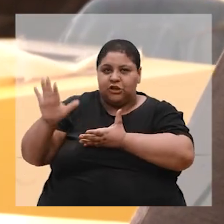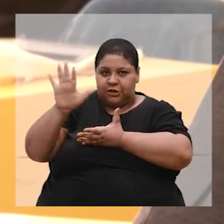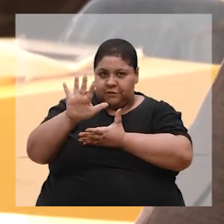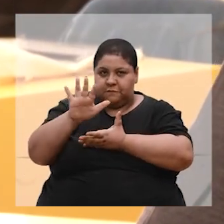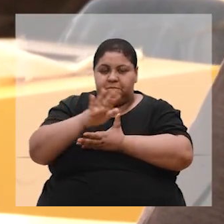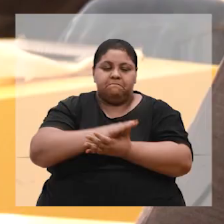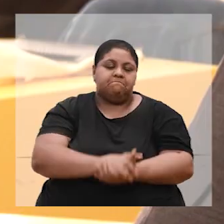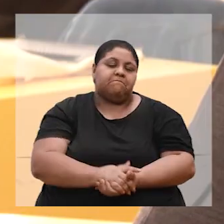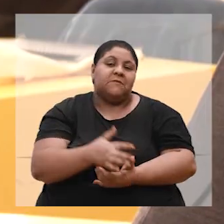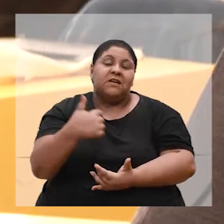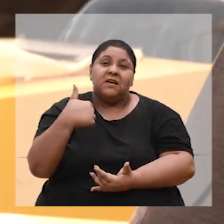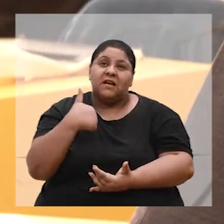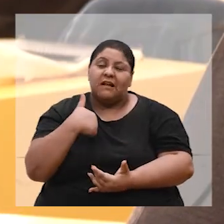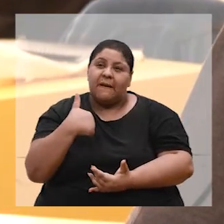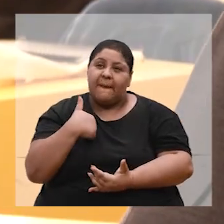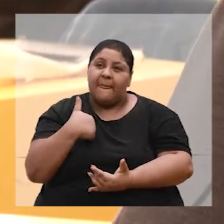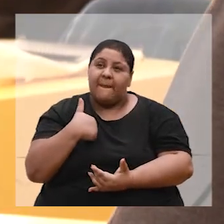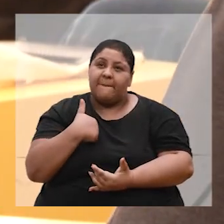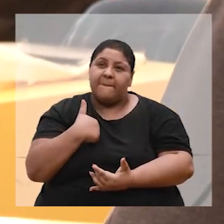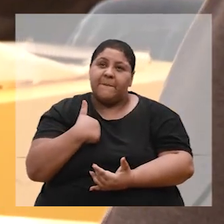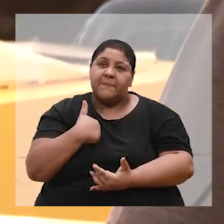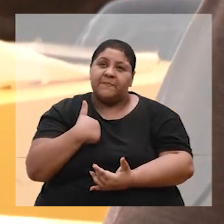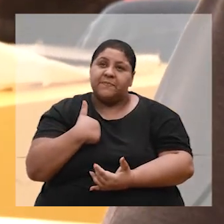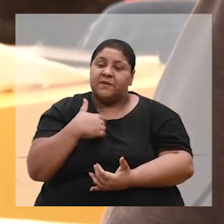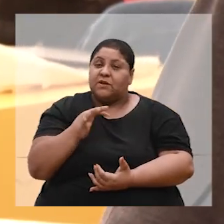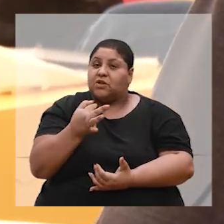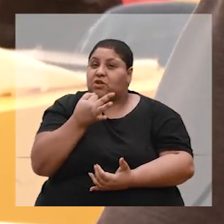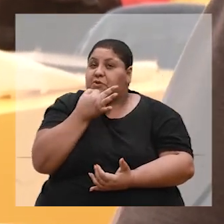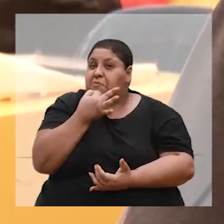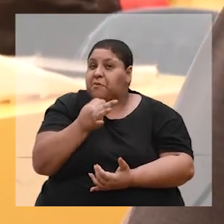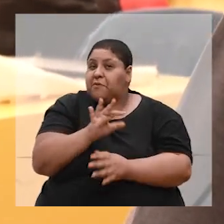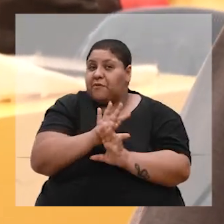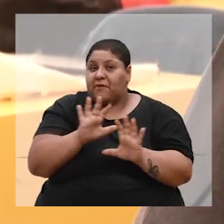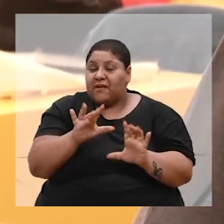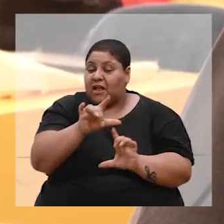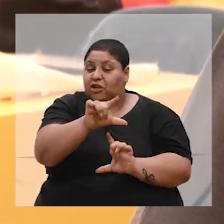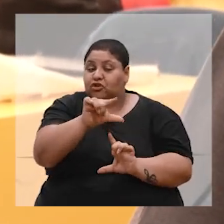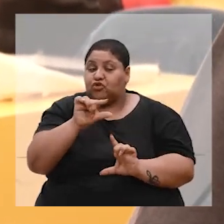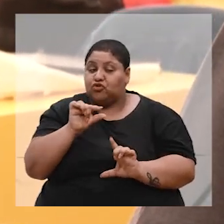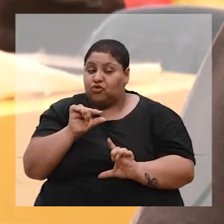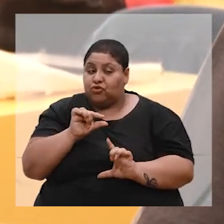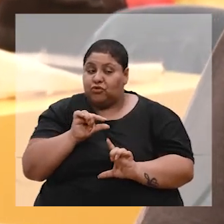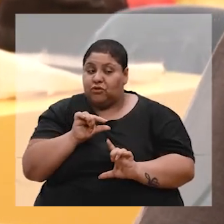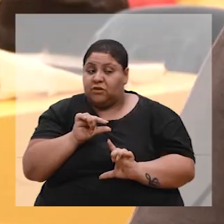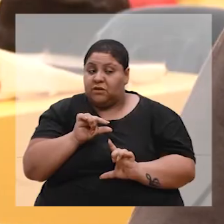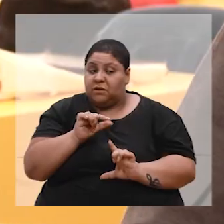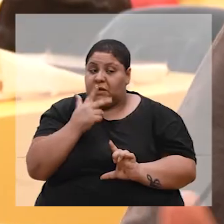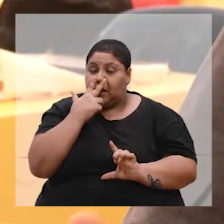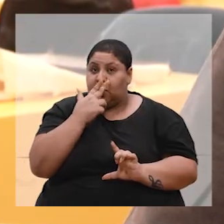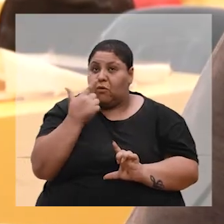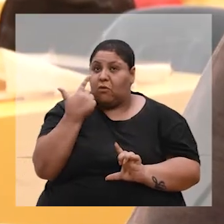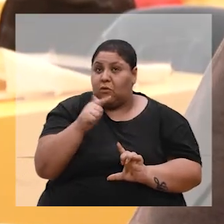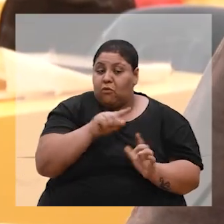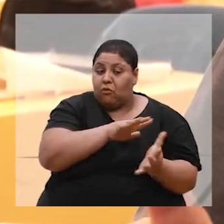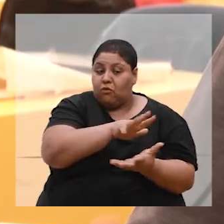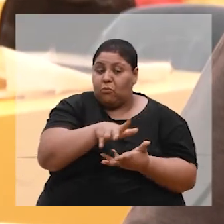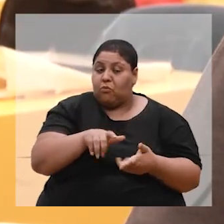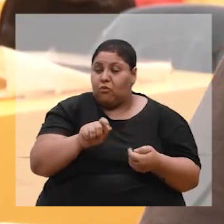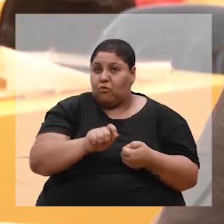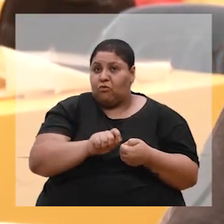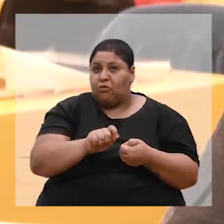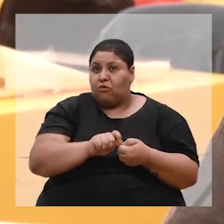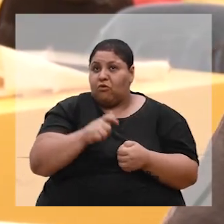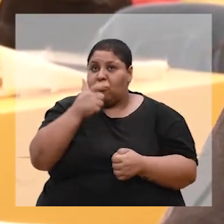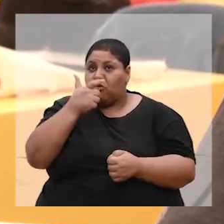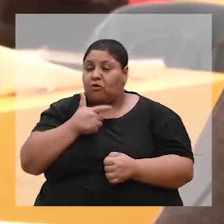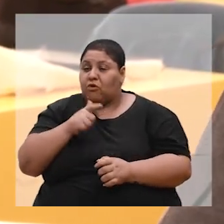geral. E eu tenho a minha reserva nesse sentido de dizer, a escola não é que repete o que o mundo